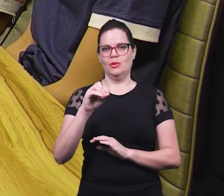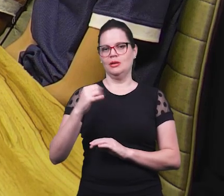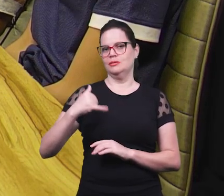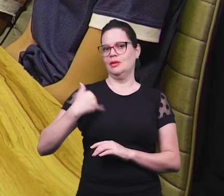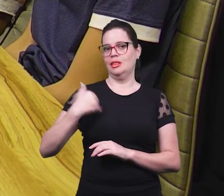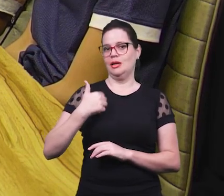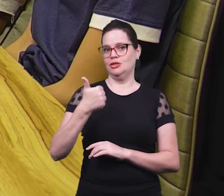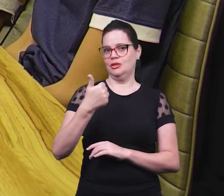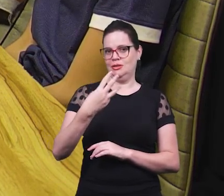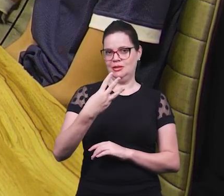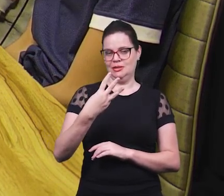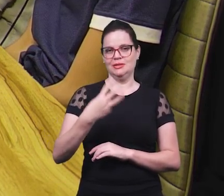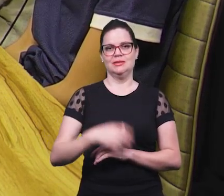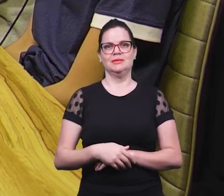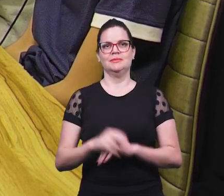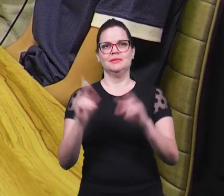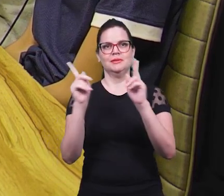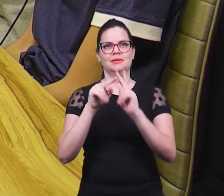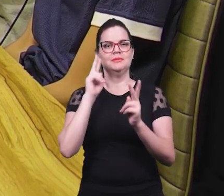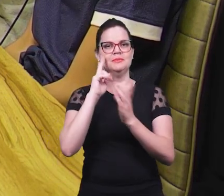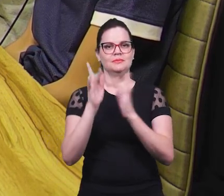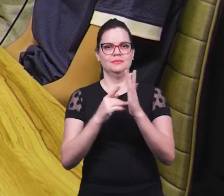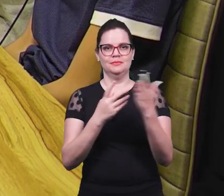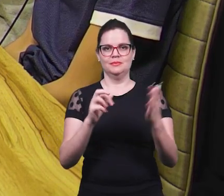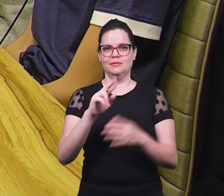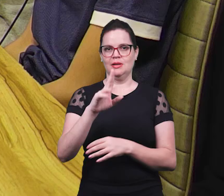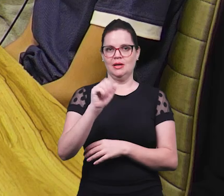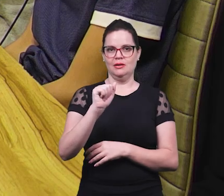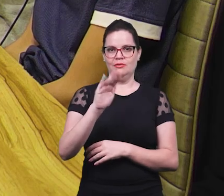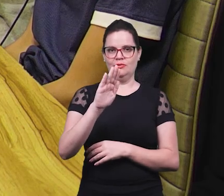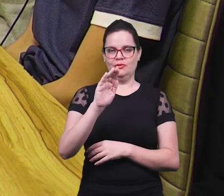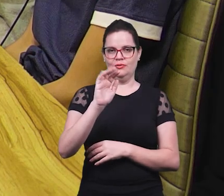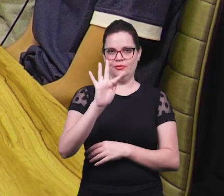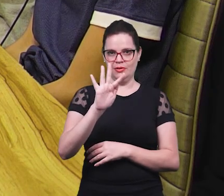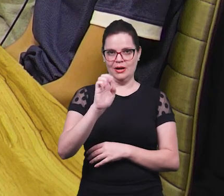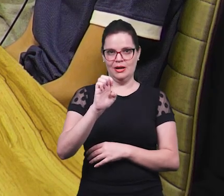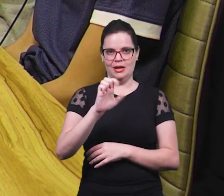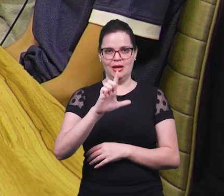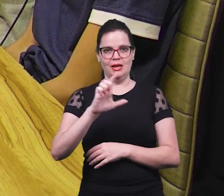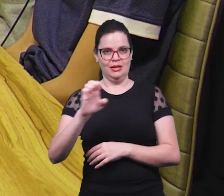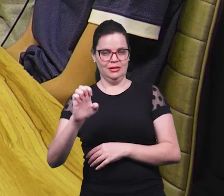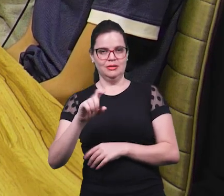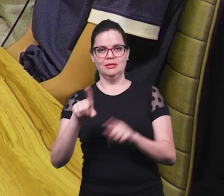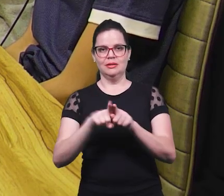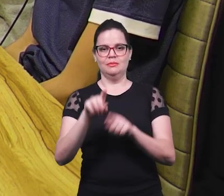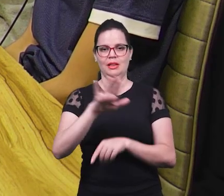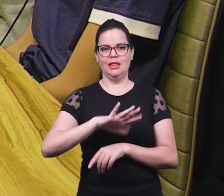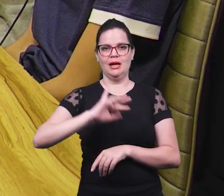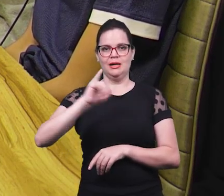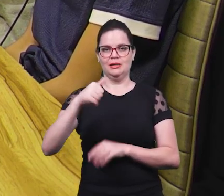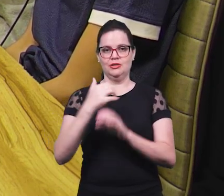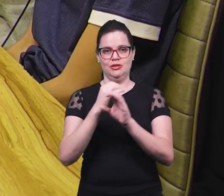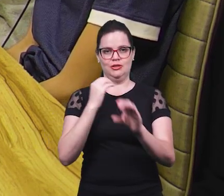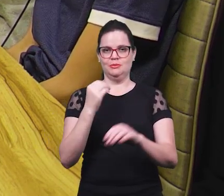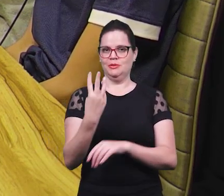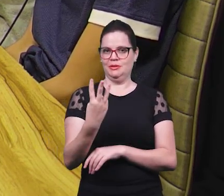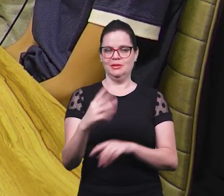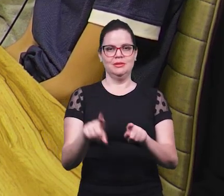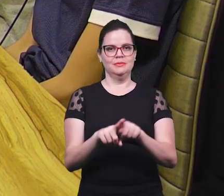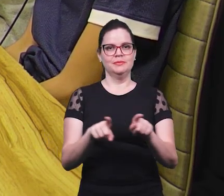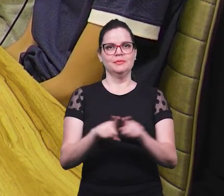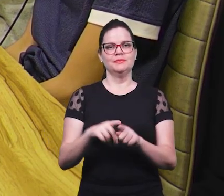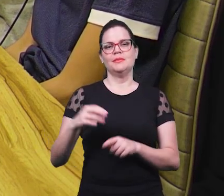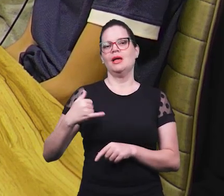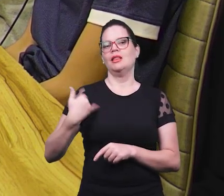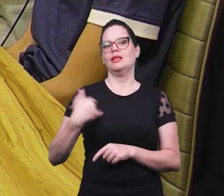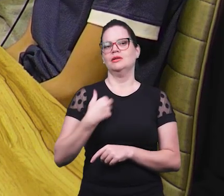13 anos. A paz do Senhor, Rafaele. Paz do Senhor. Rafaele é também da área de Jardim Camburi e ela